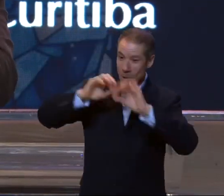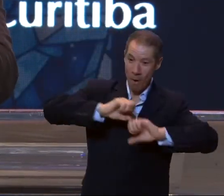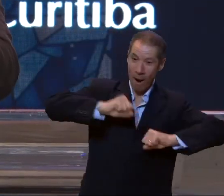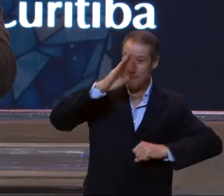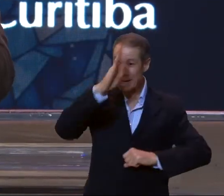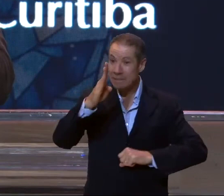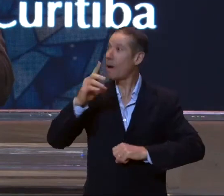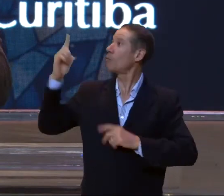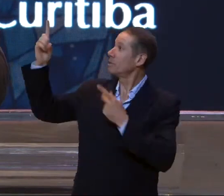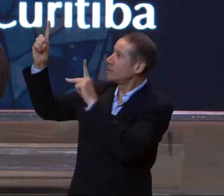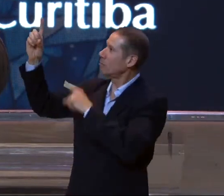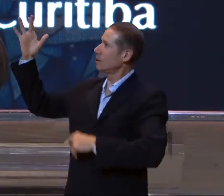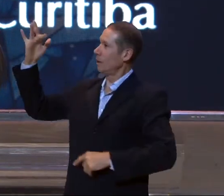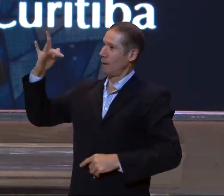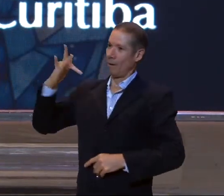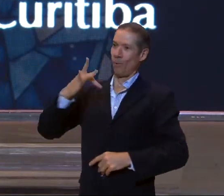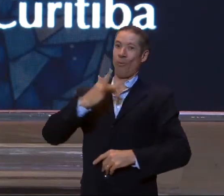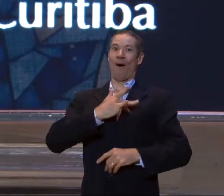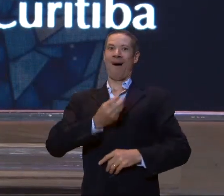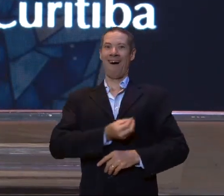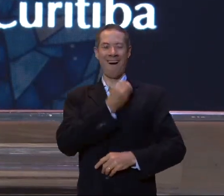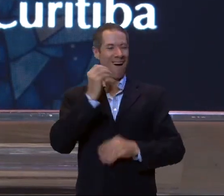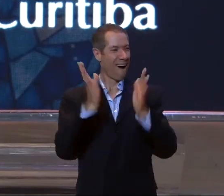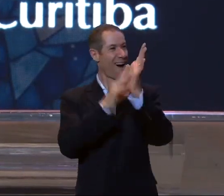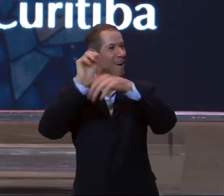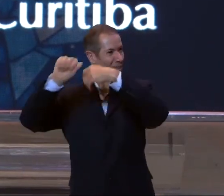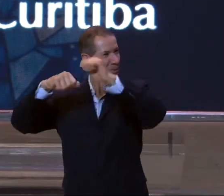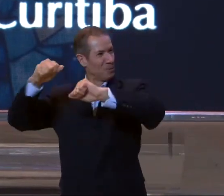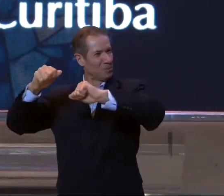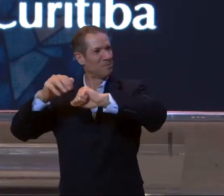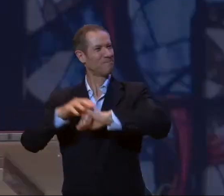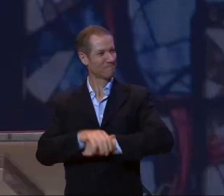de Deus nos alcançou, aleluia.